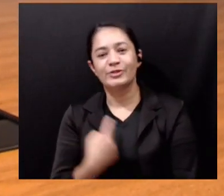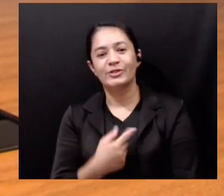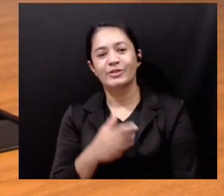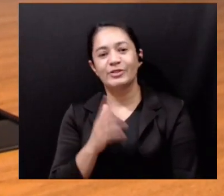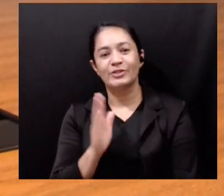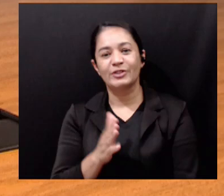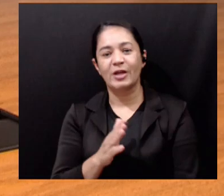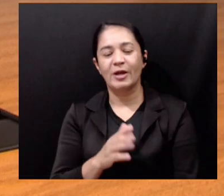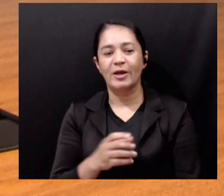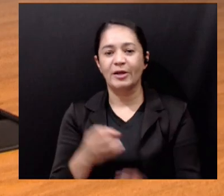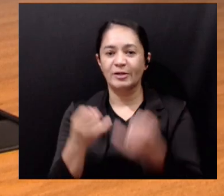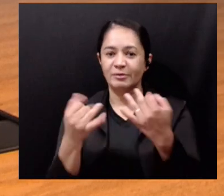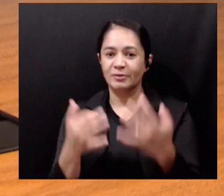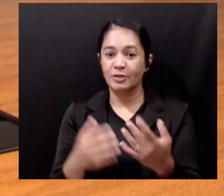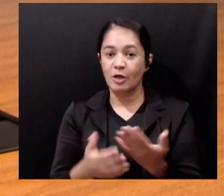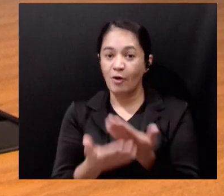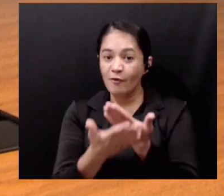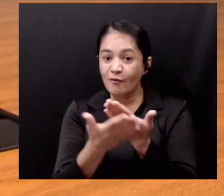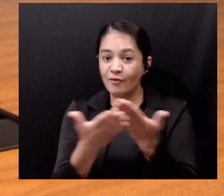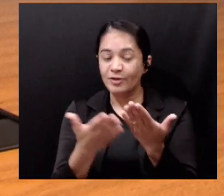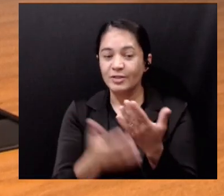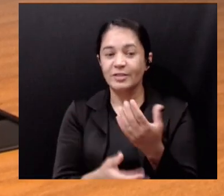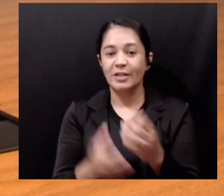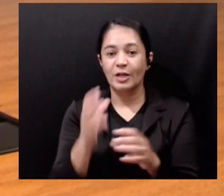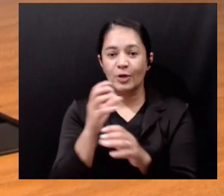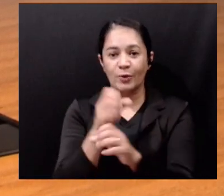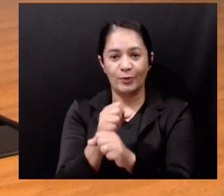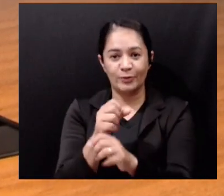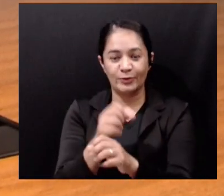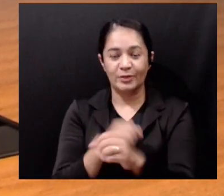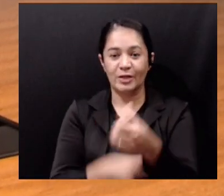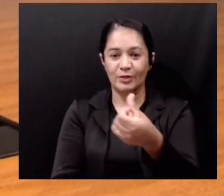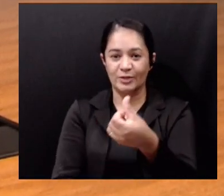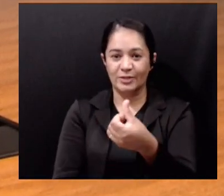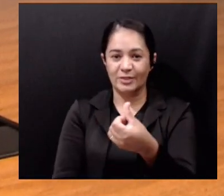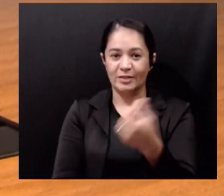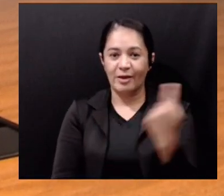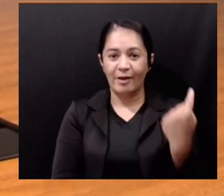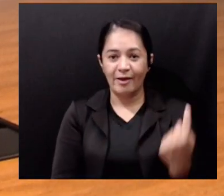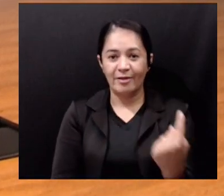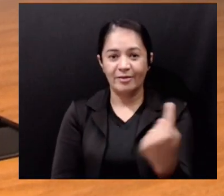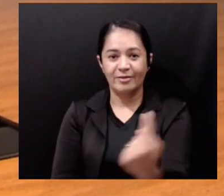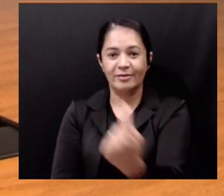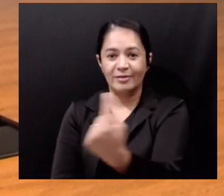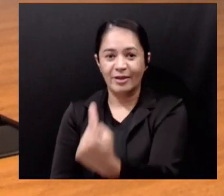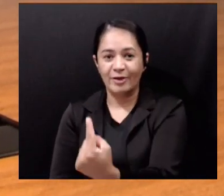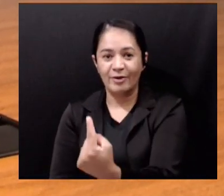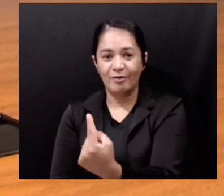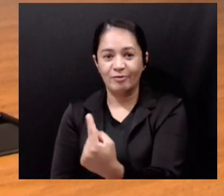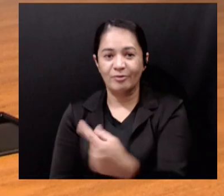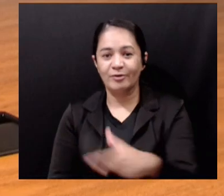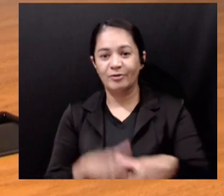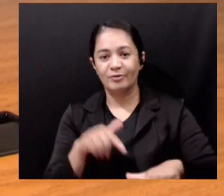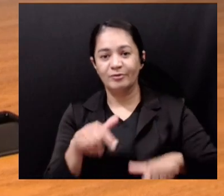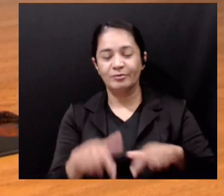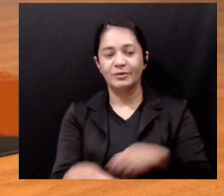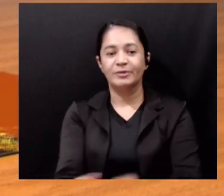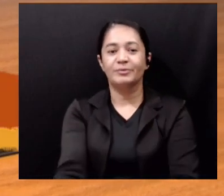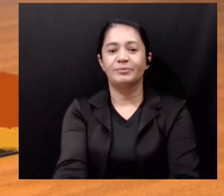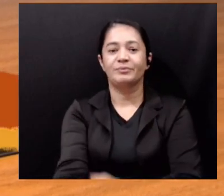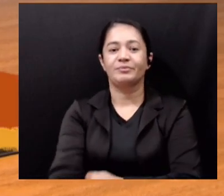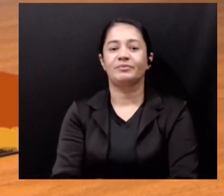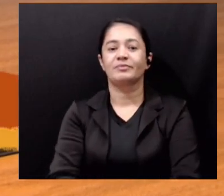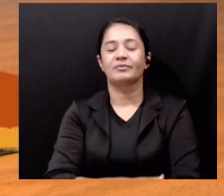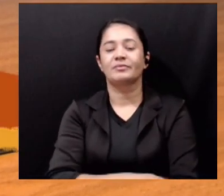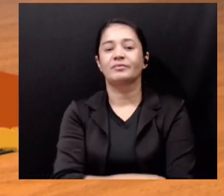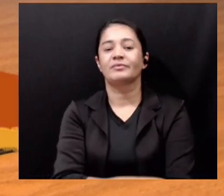em 6, né? 6. Cada um fez aí, desenvolveu uma função diferente. Como que foi? Bom, é um projeto desse